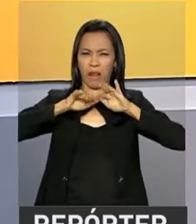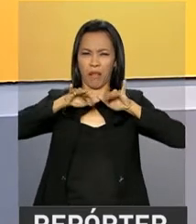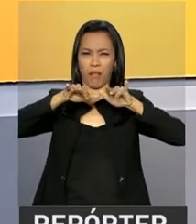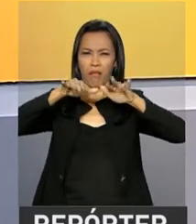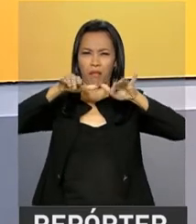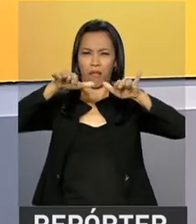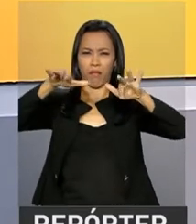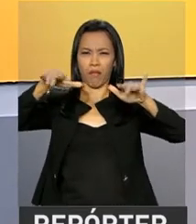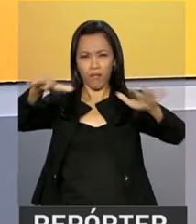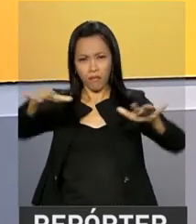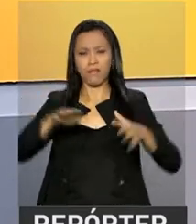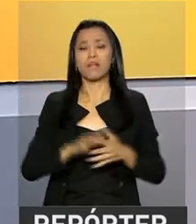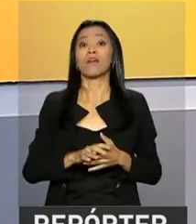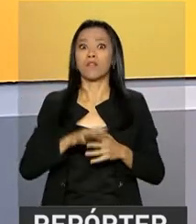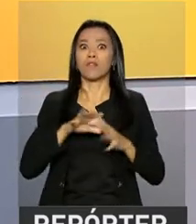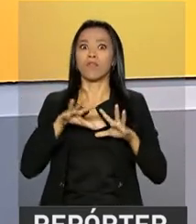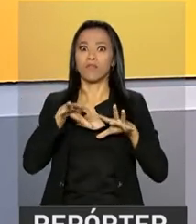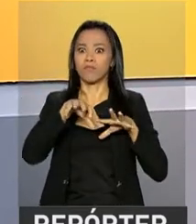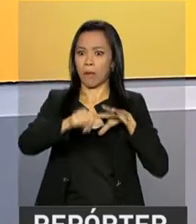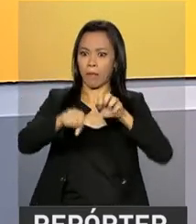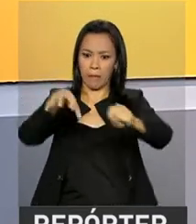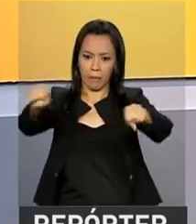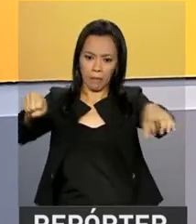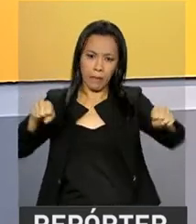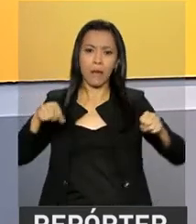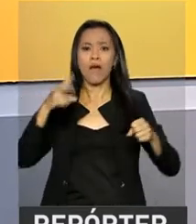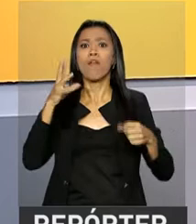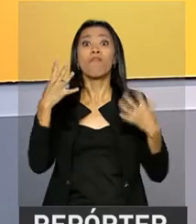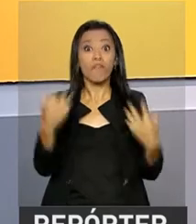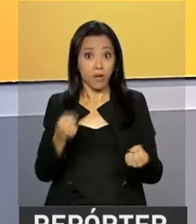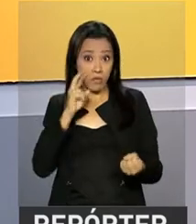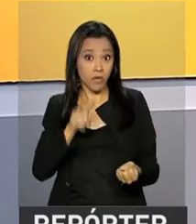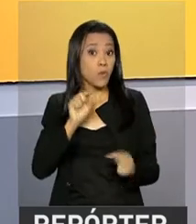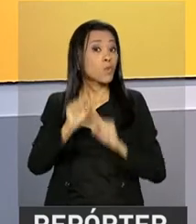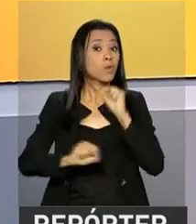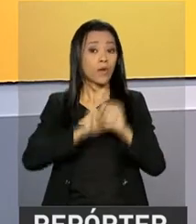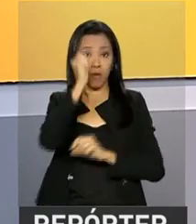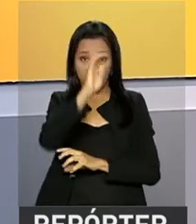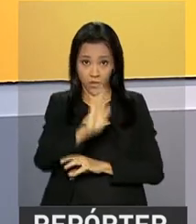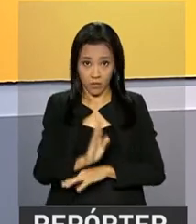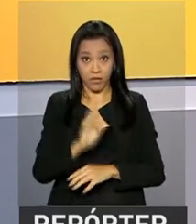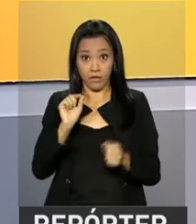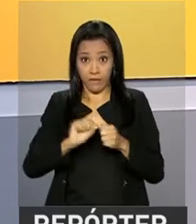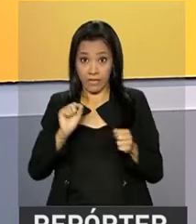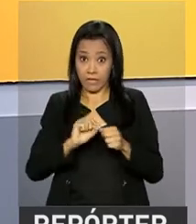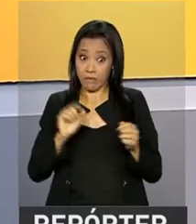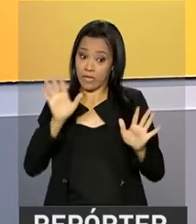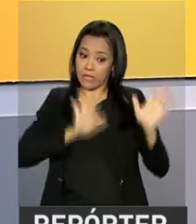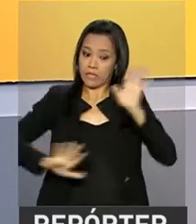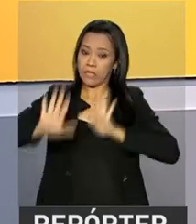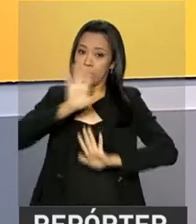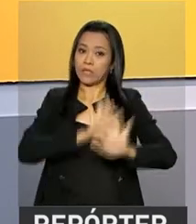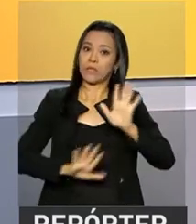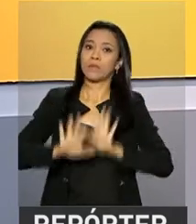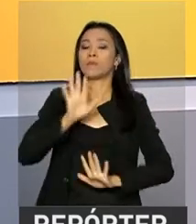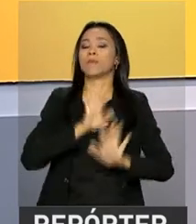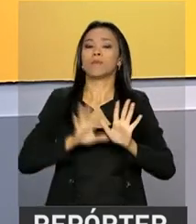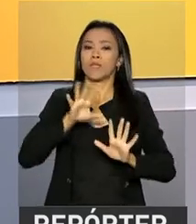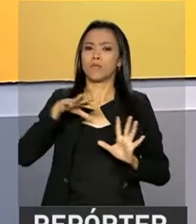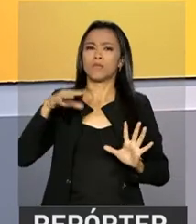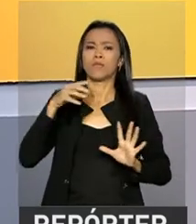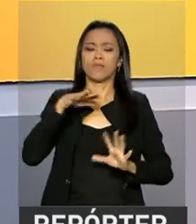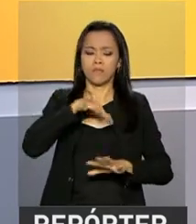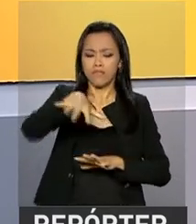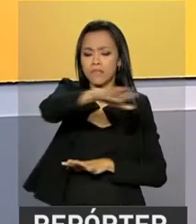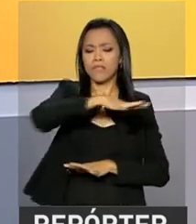multinacionais foram invadidos vamos ver agora o que o brasil está fazendo para garantir mais segurança no mundo virtual